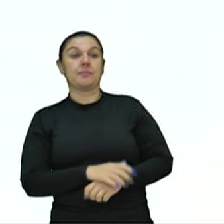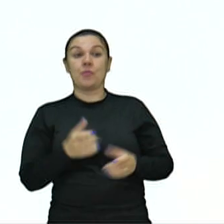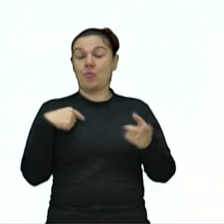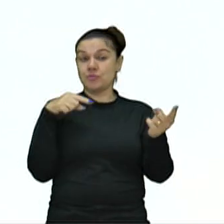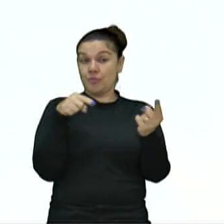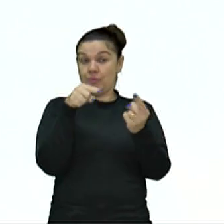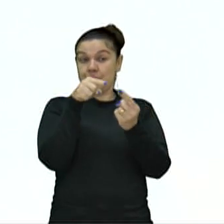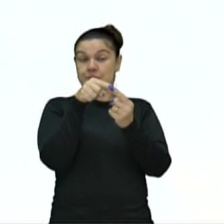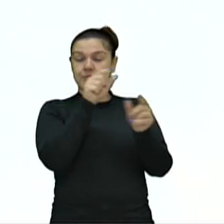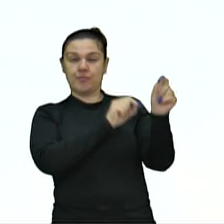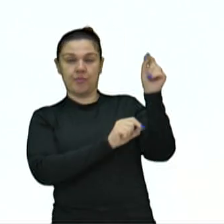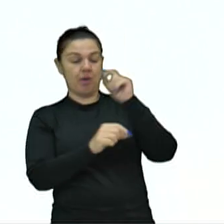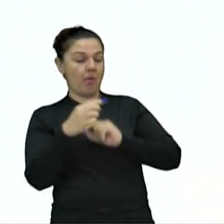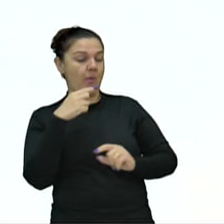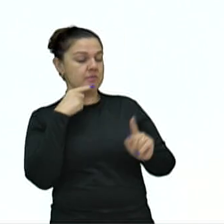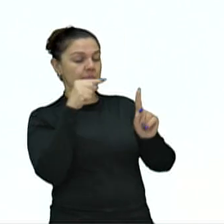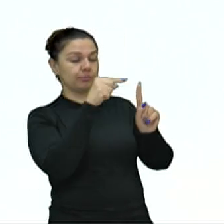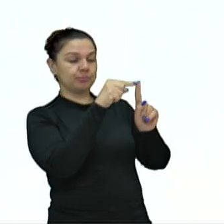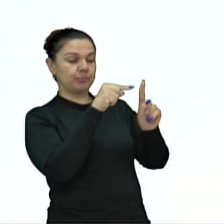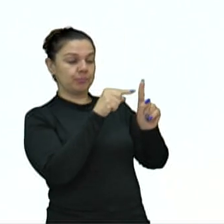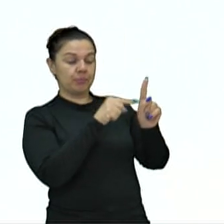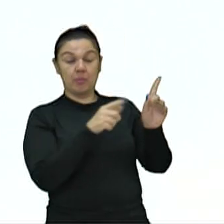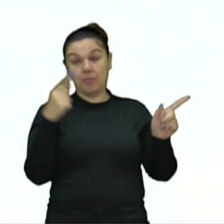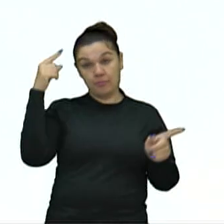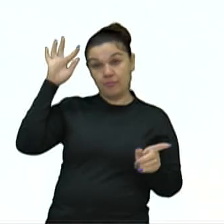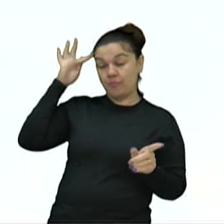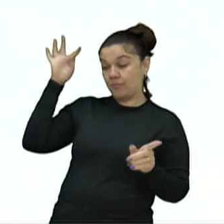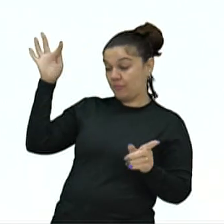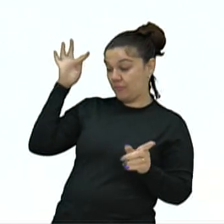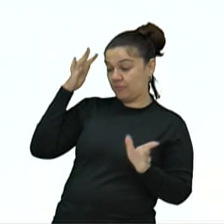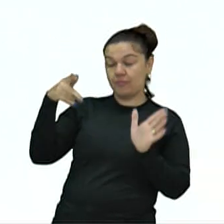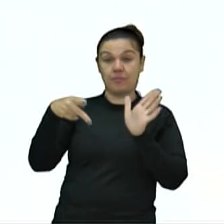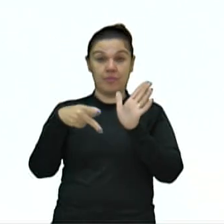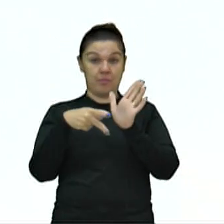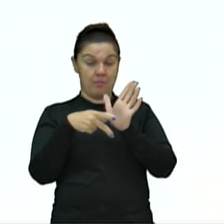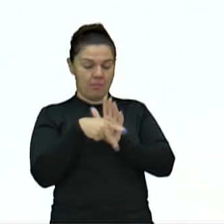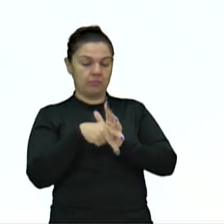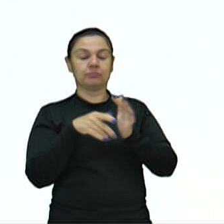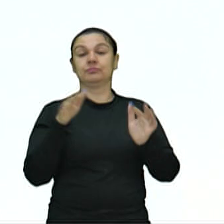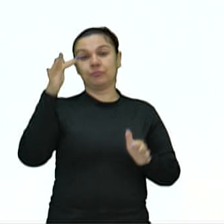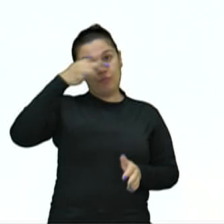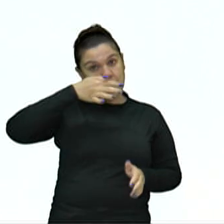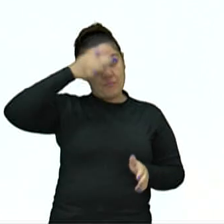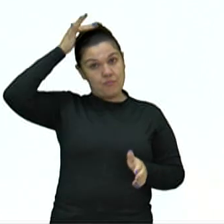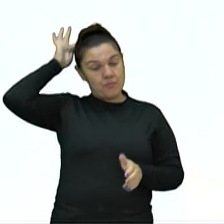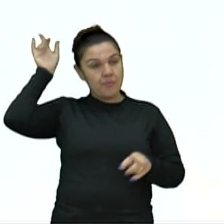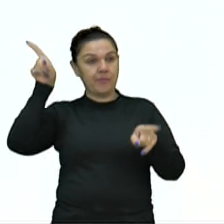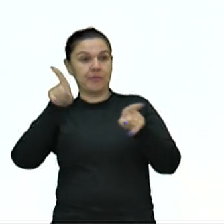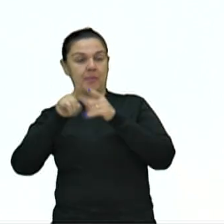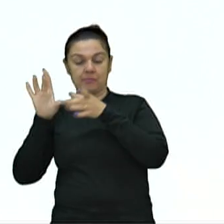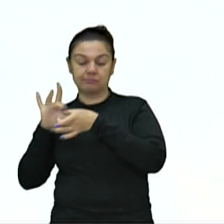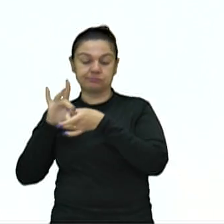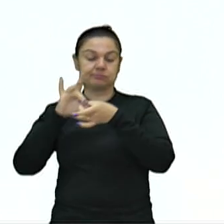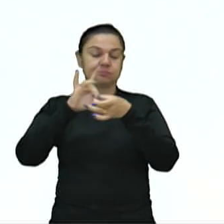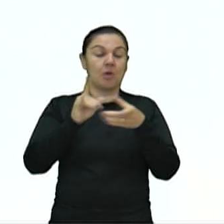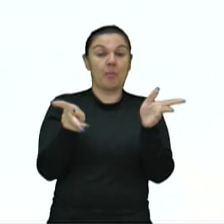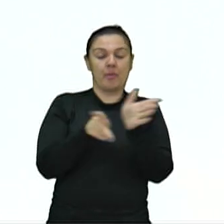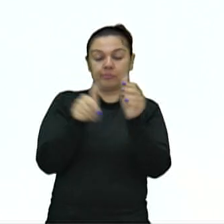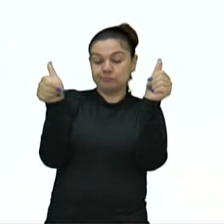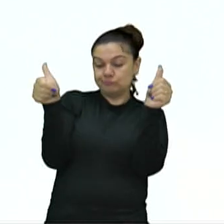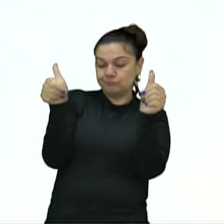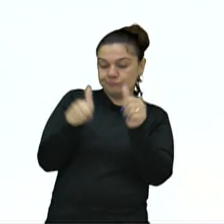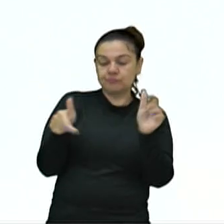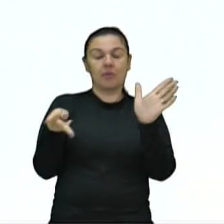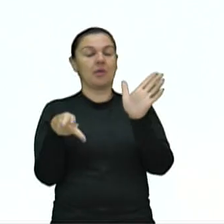são reconhecer alguns tópicos da filosofia de Michel Foucault e identificar alguns aspectos da corrente de pensamento estruturalista